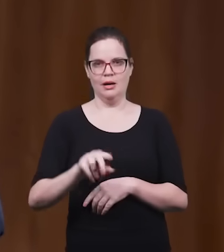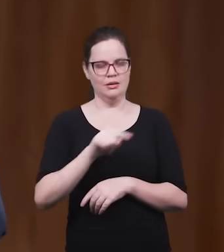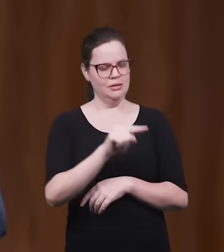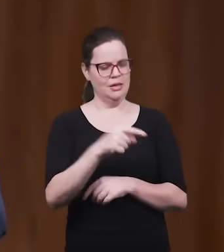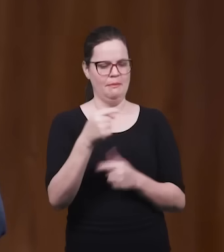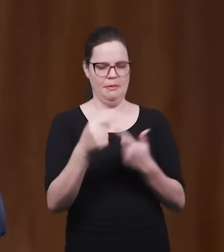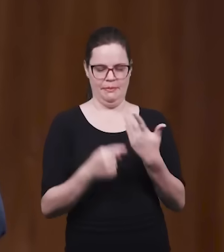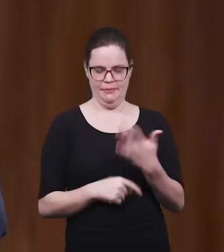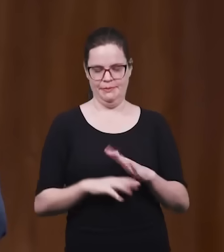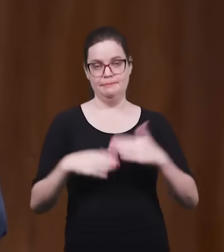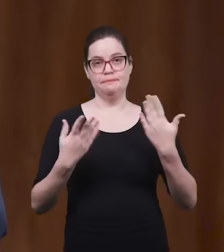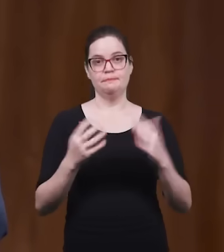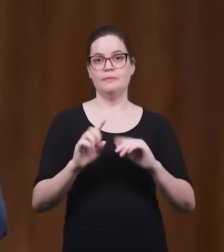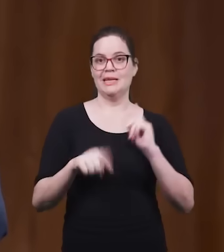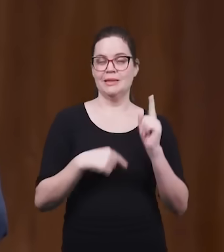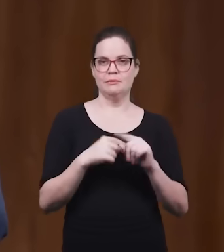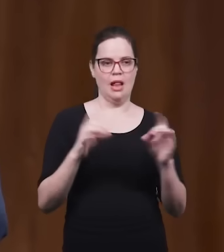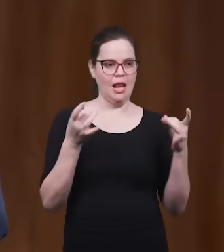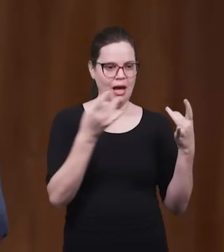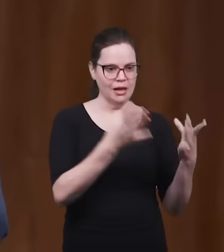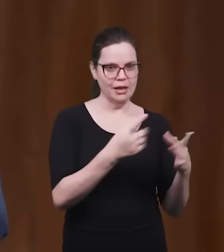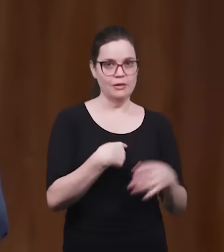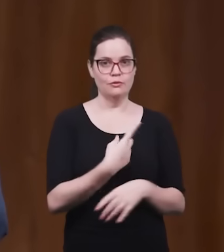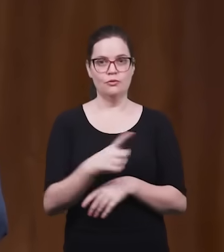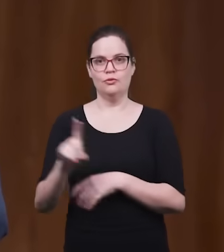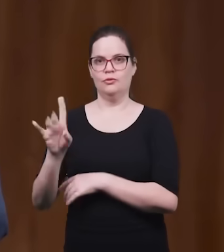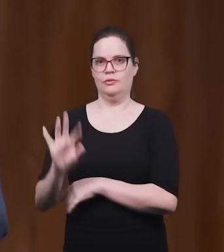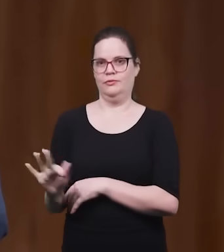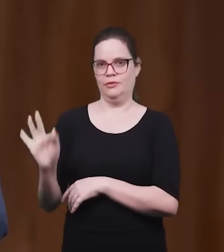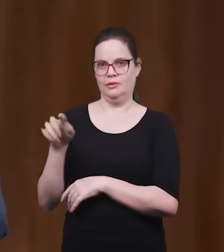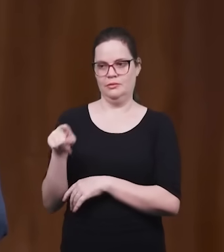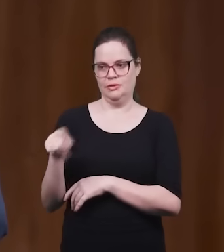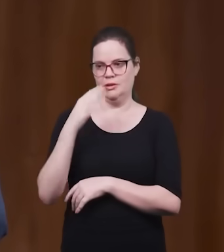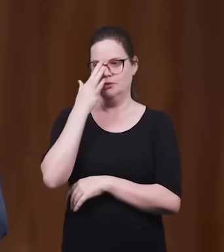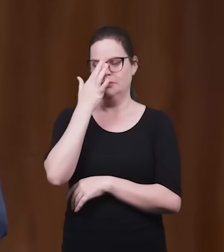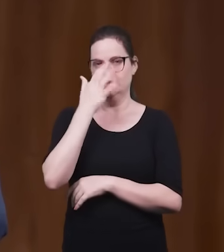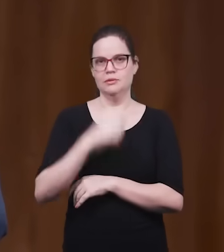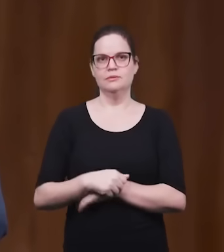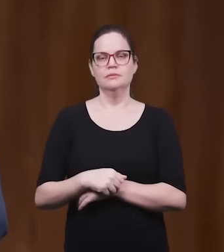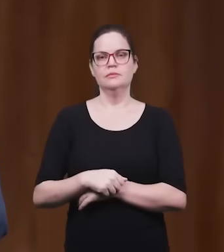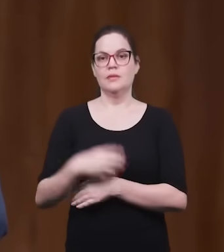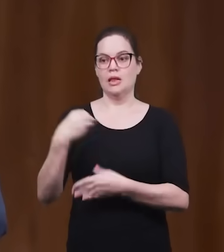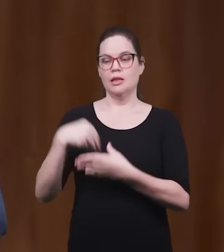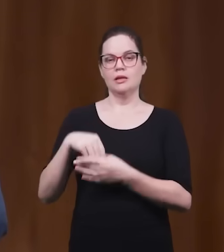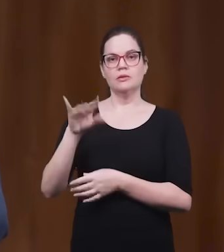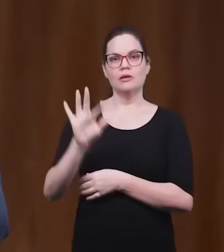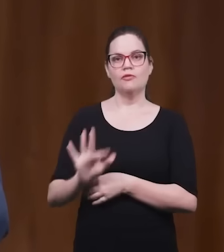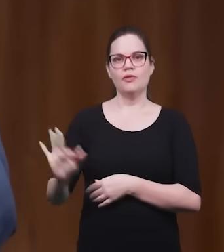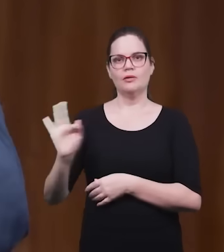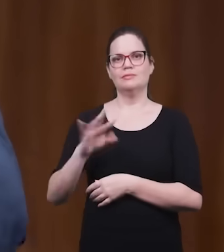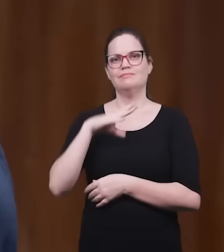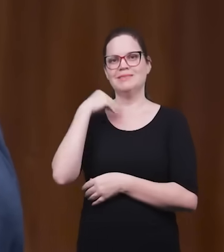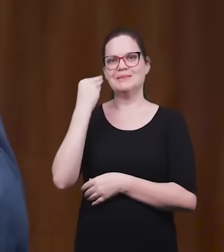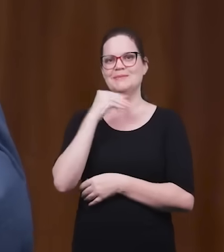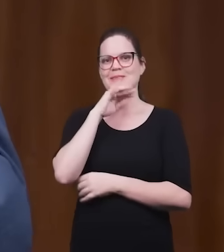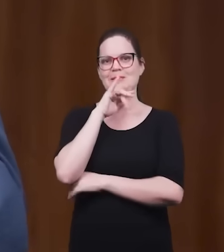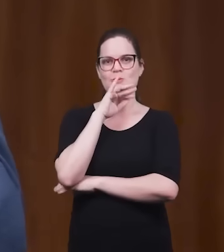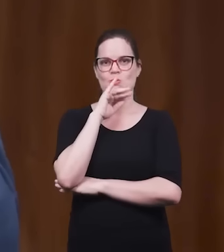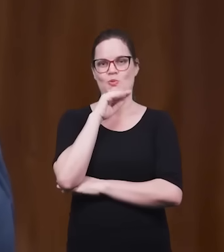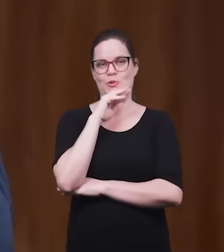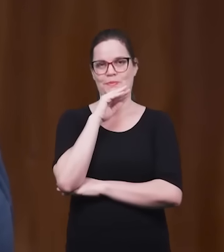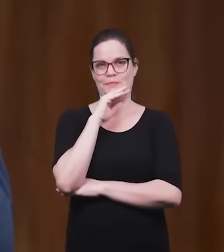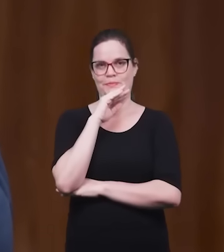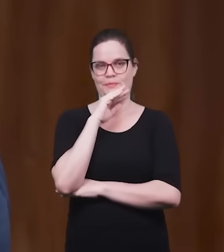faculdade, eu tive uma experiência muito negativa, porque